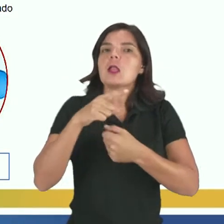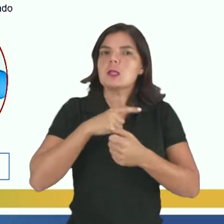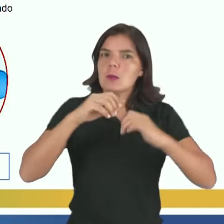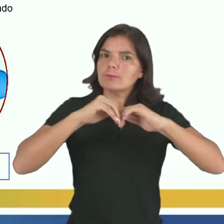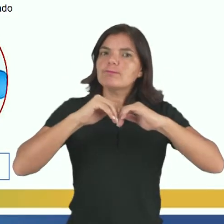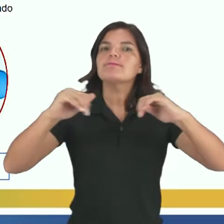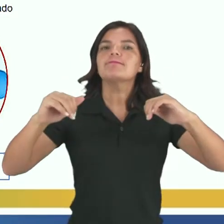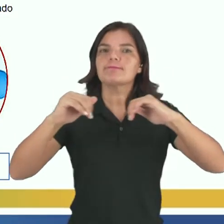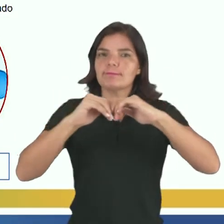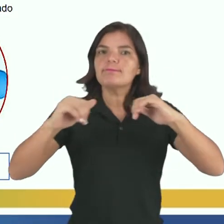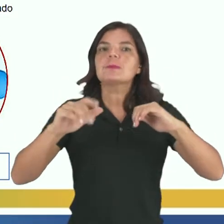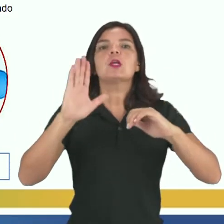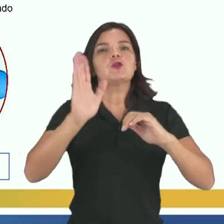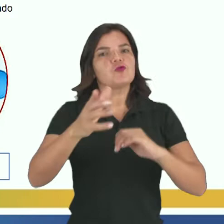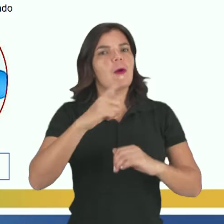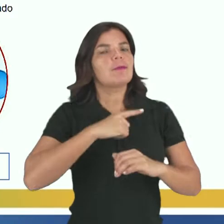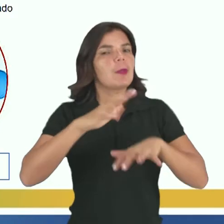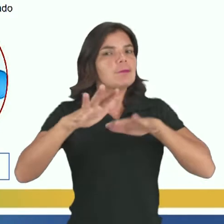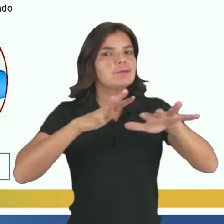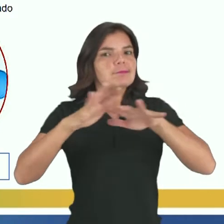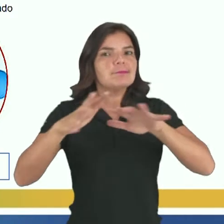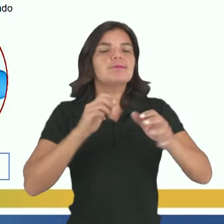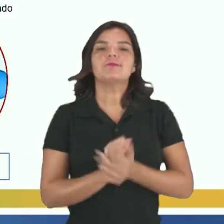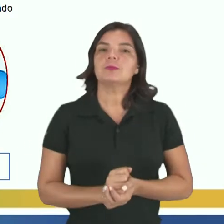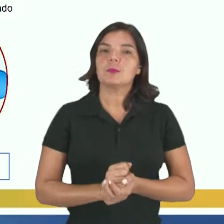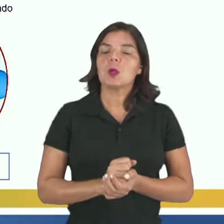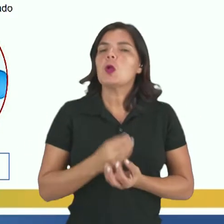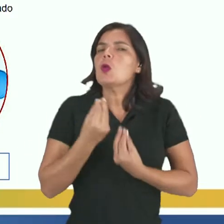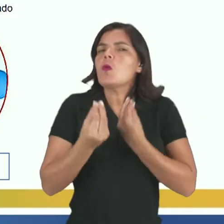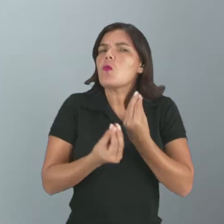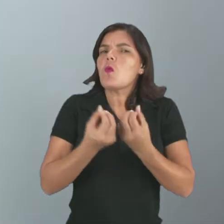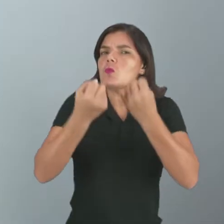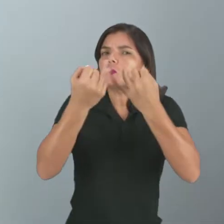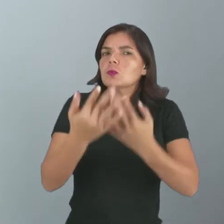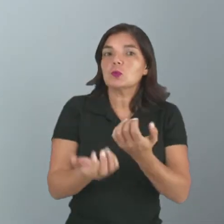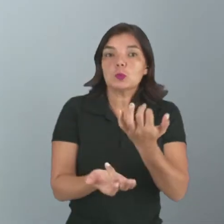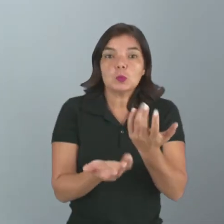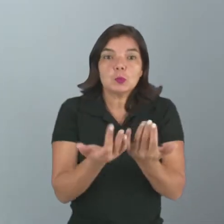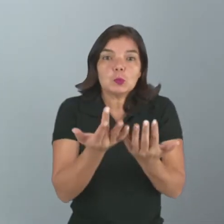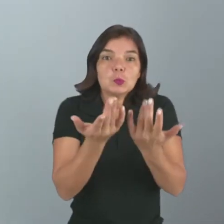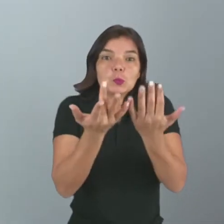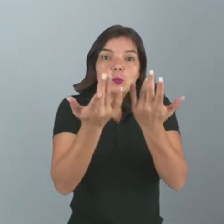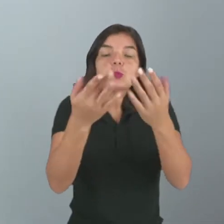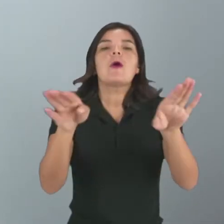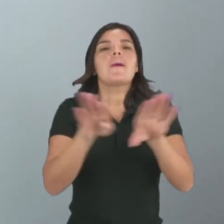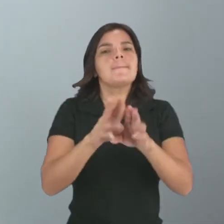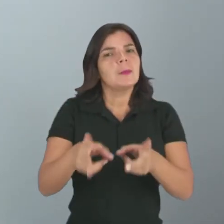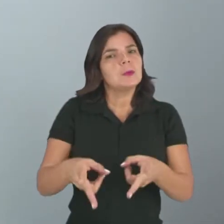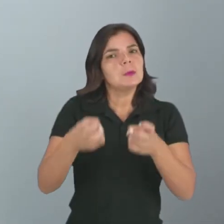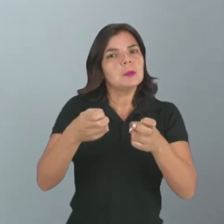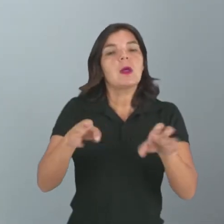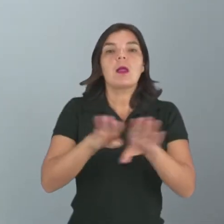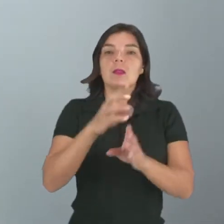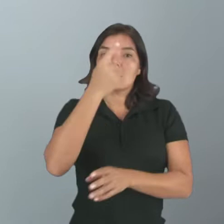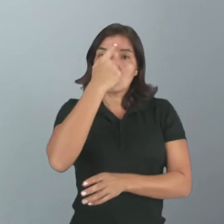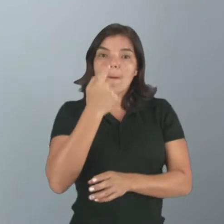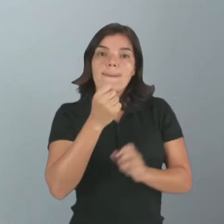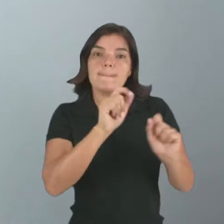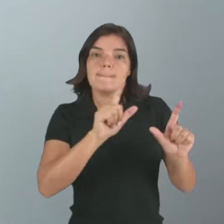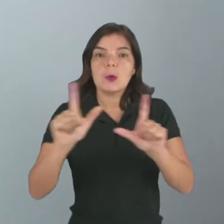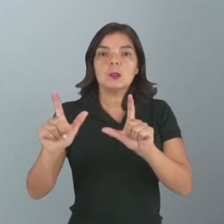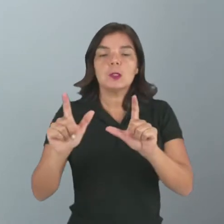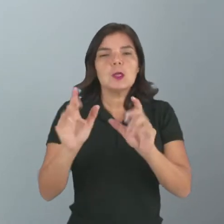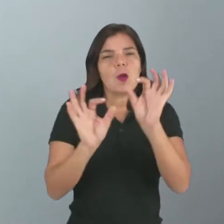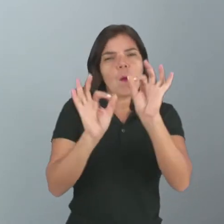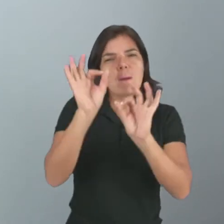pequeno distanciamento, elas já têm uma movimentação. E quando eu falo no estado gasoso, vocês podem perceber até na imagem que essas